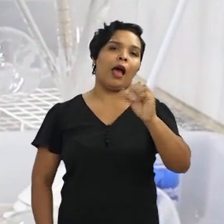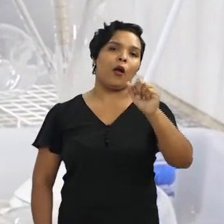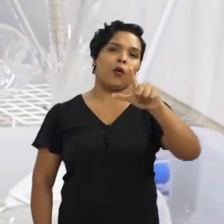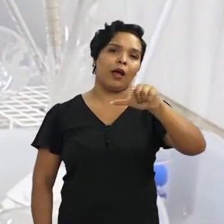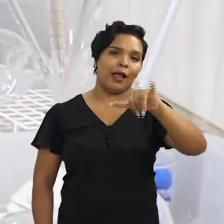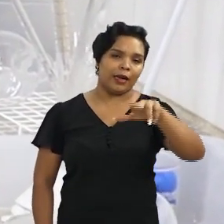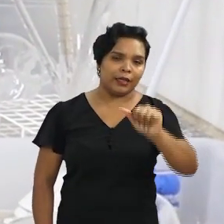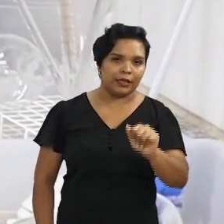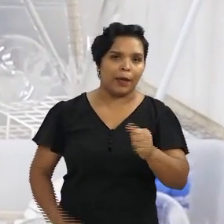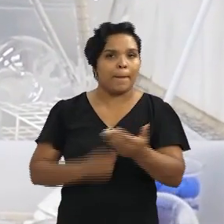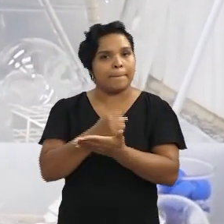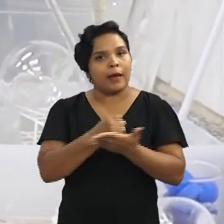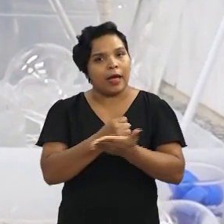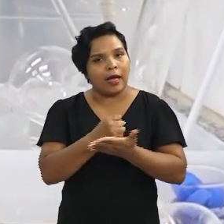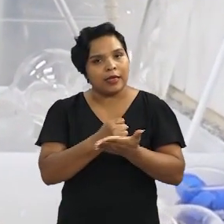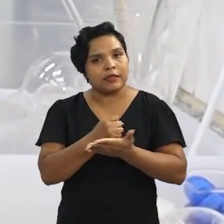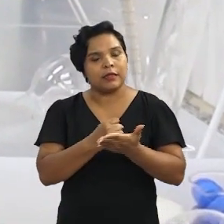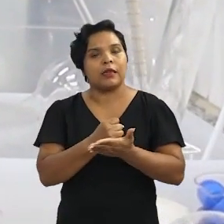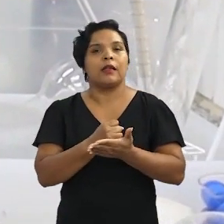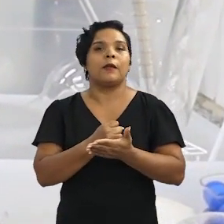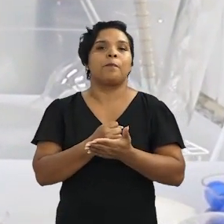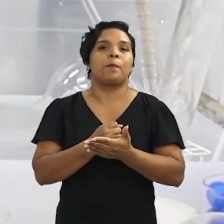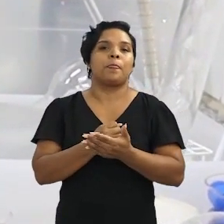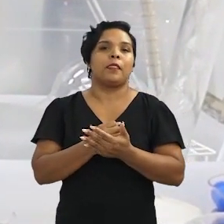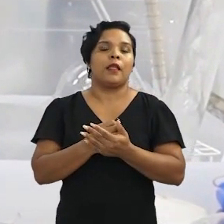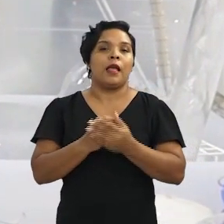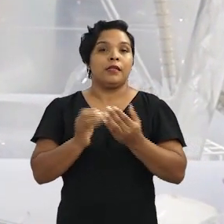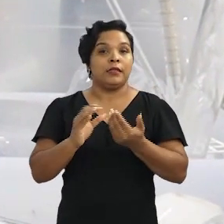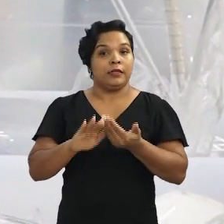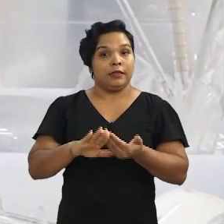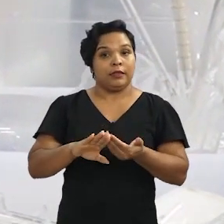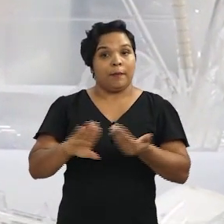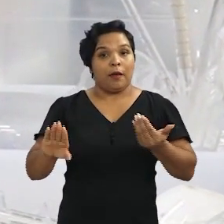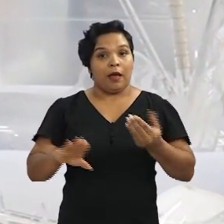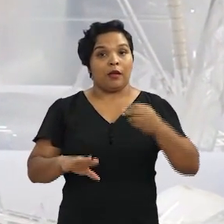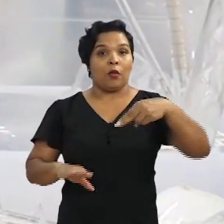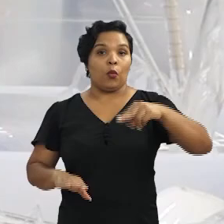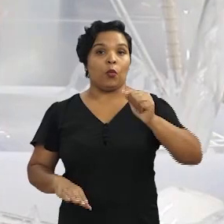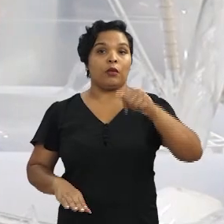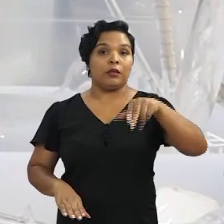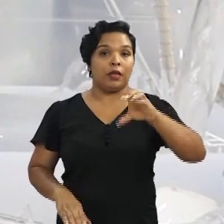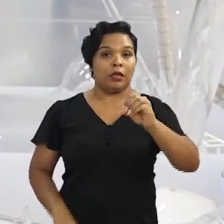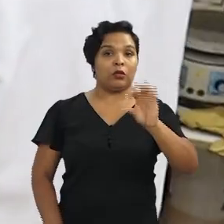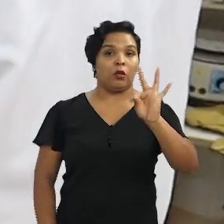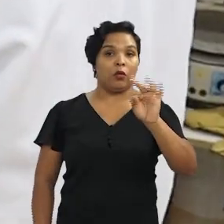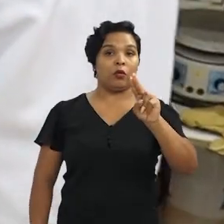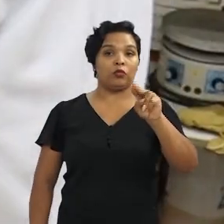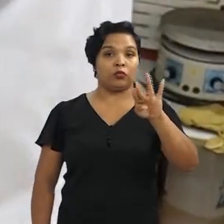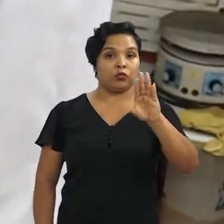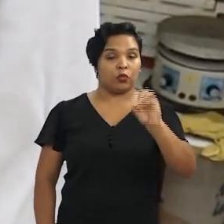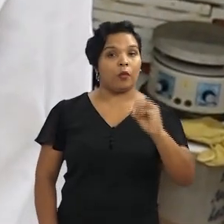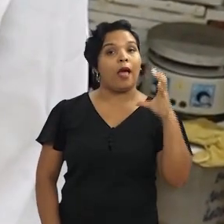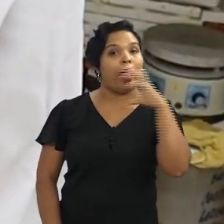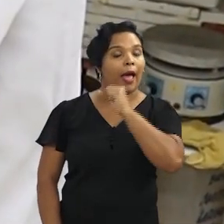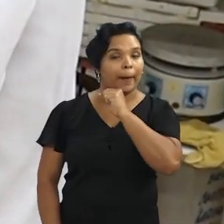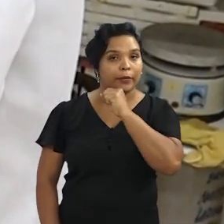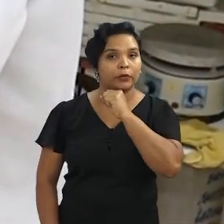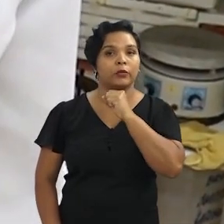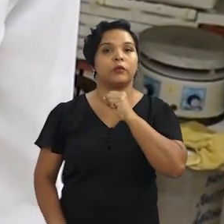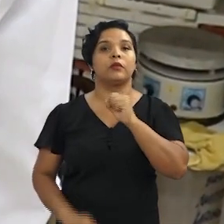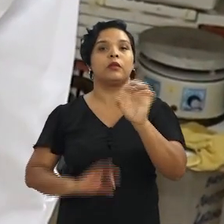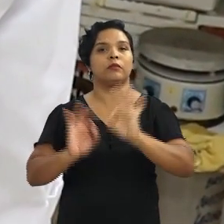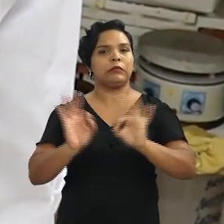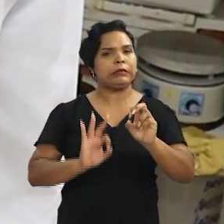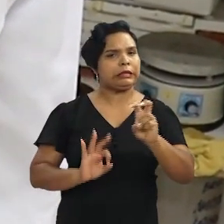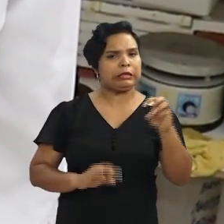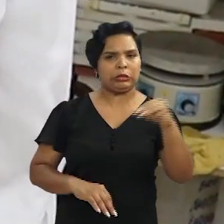pH básico. Então nós dispersamos os nanotubos, né, sobre agitação, e esse processo é bem rápido, relativamente